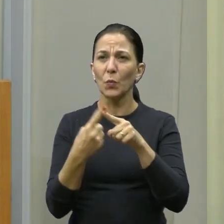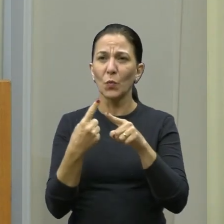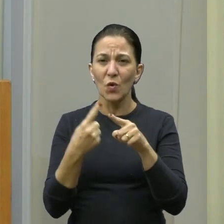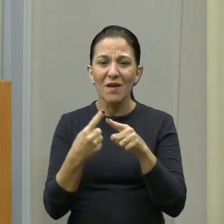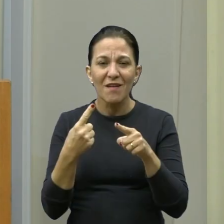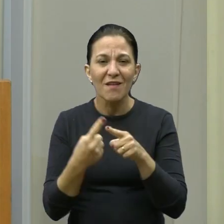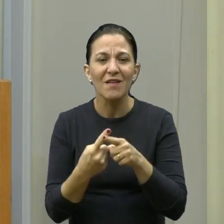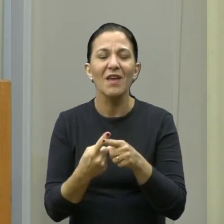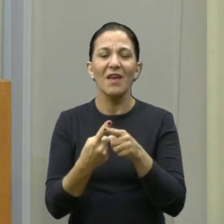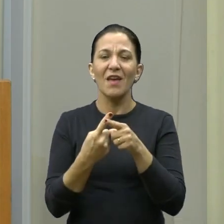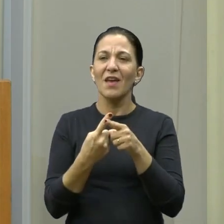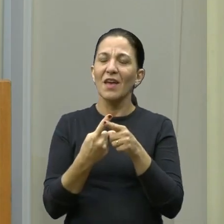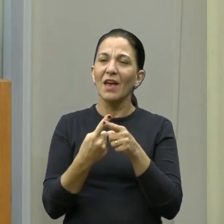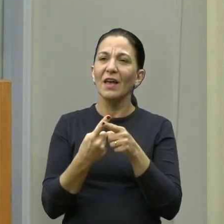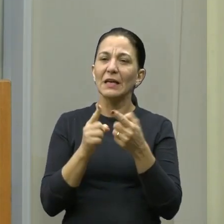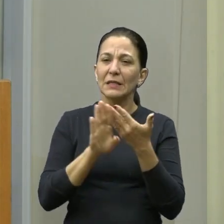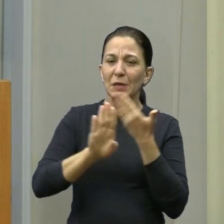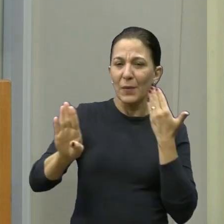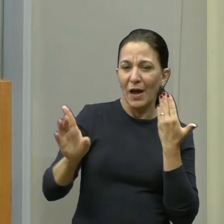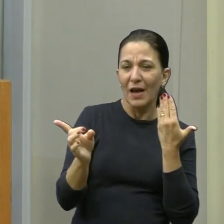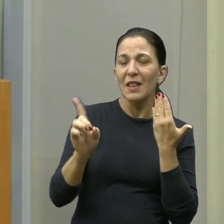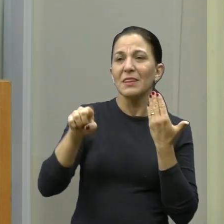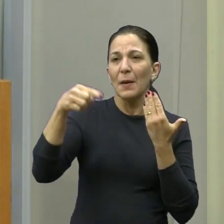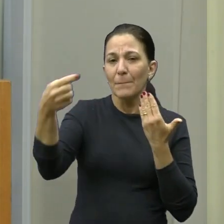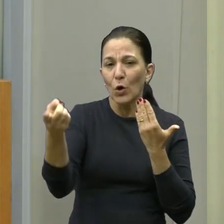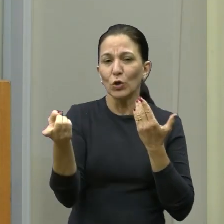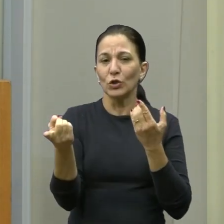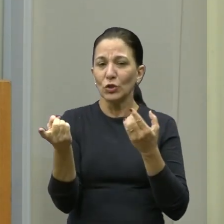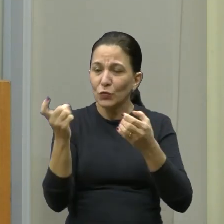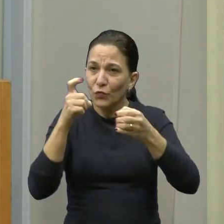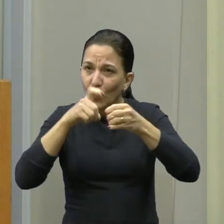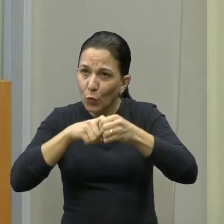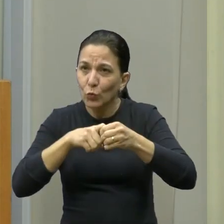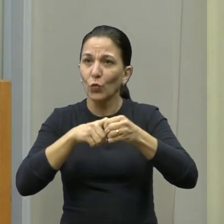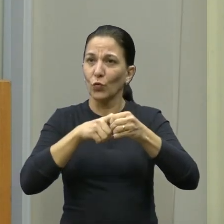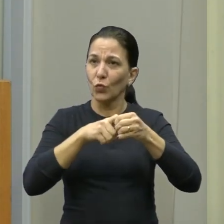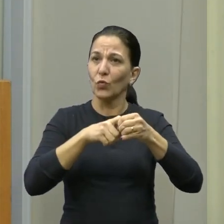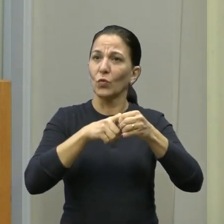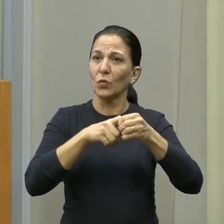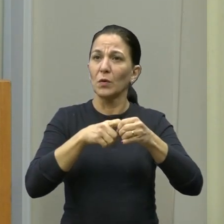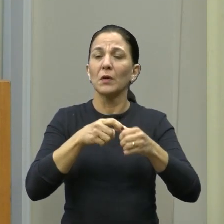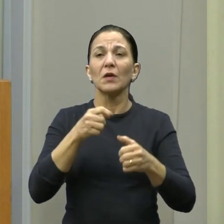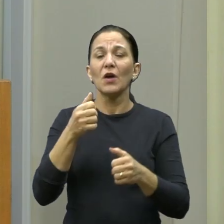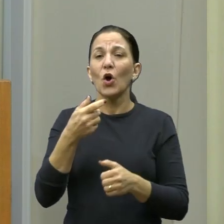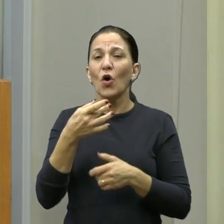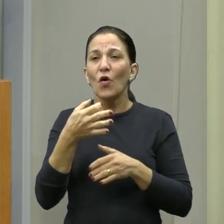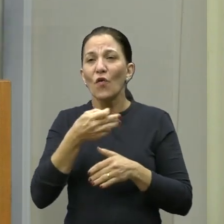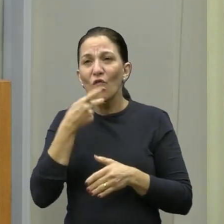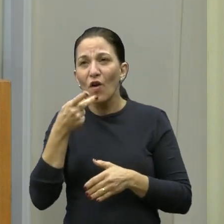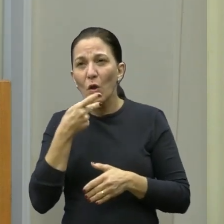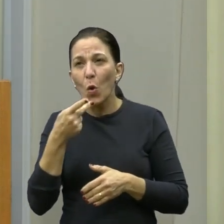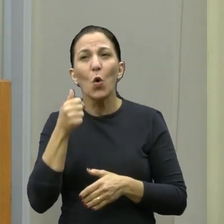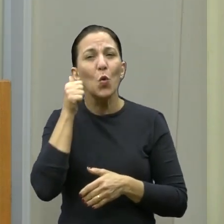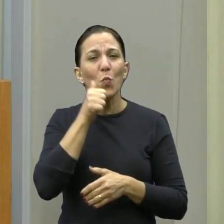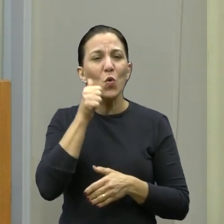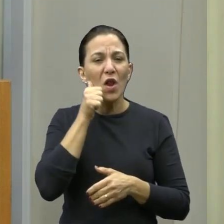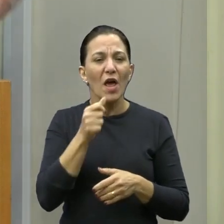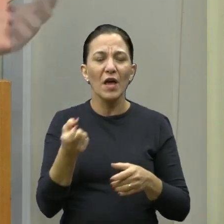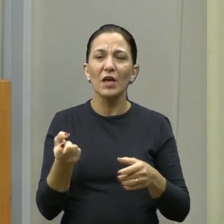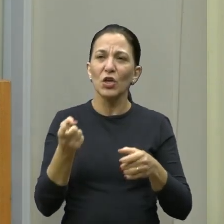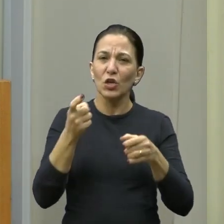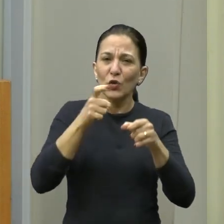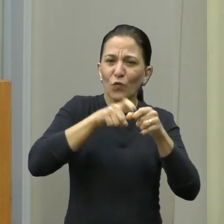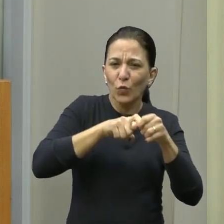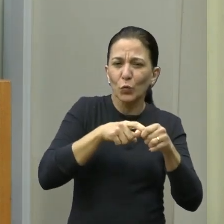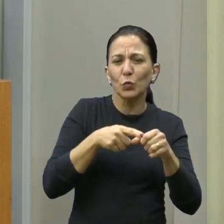eu vi comentários sobre a mulher que foi assassinada pelo seu companheiro na semana passada. Porque eu vi comentários, mas